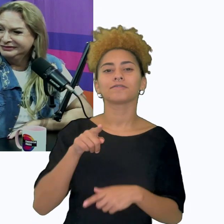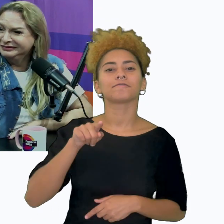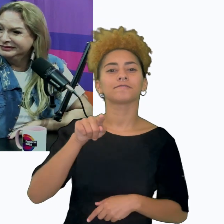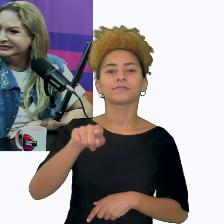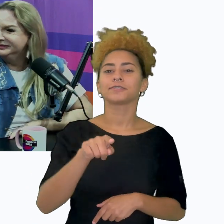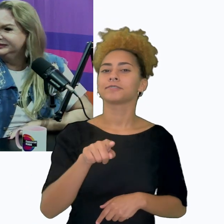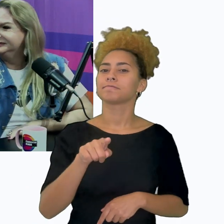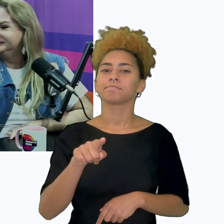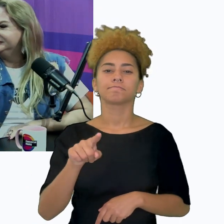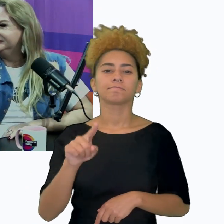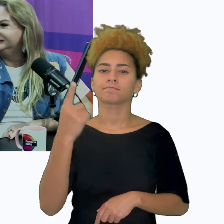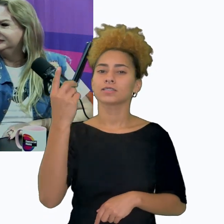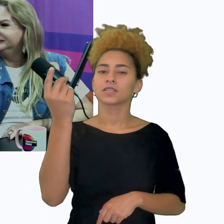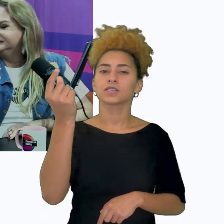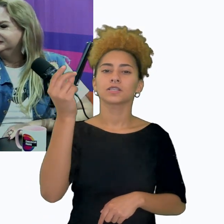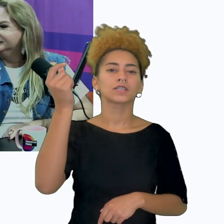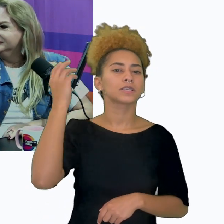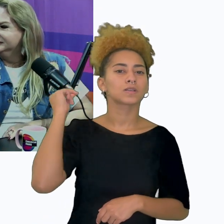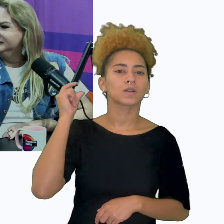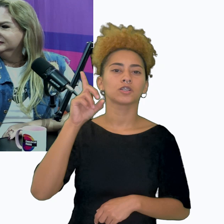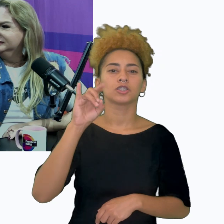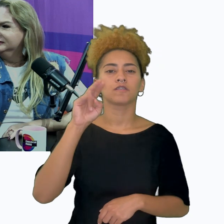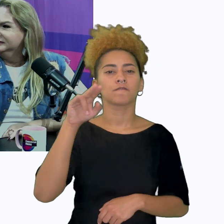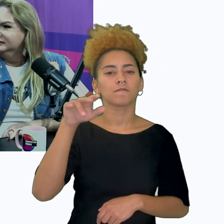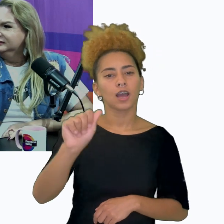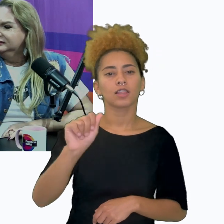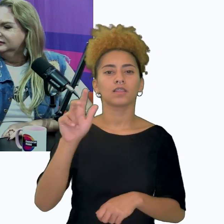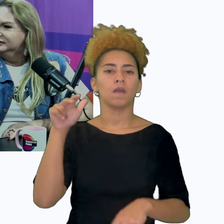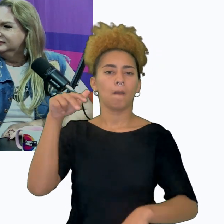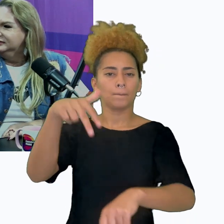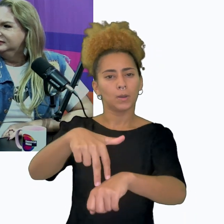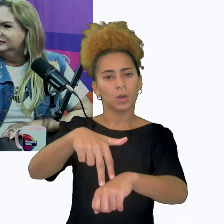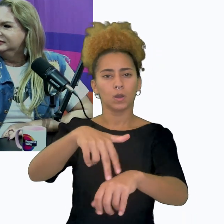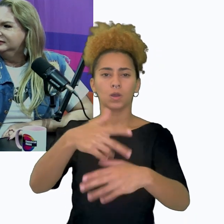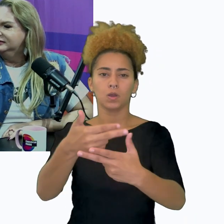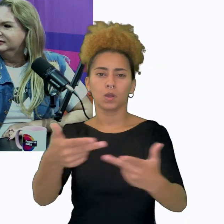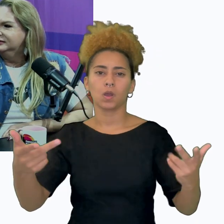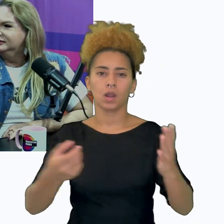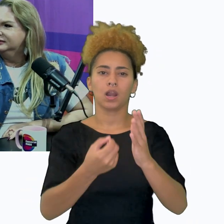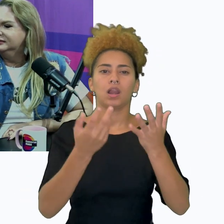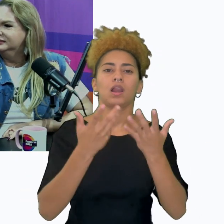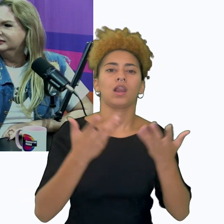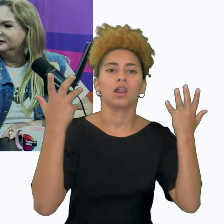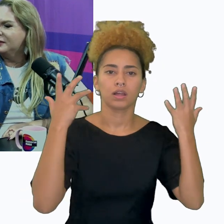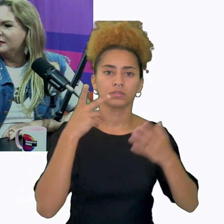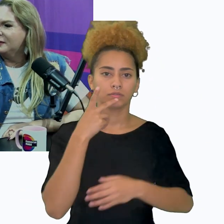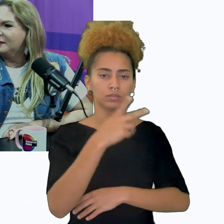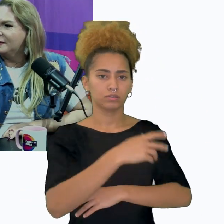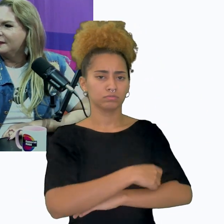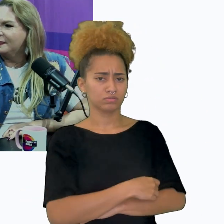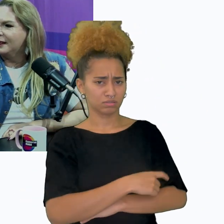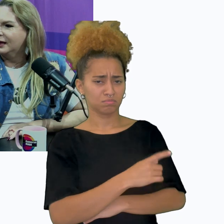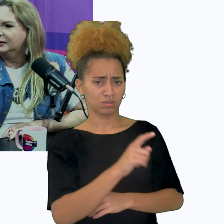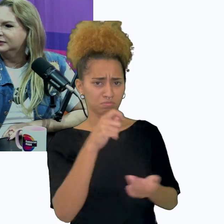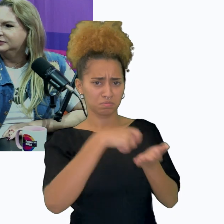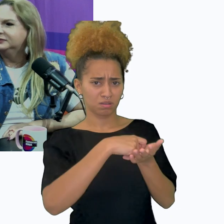queria você... Você não é como era na Divine antigamente, que você já apareceu com aqueles tupetão, aquelas produções. Eu olhei pra